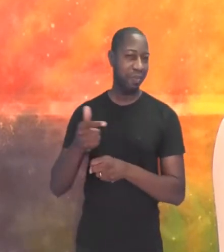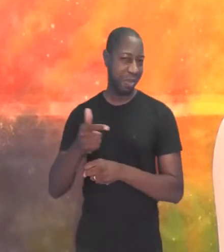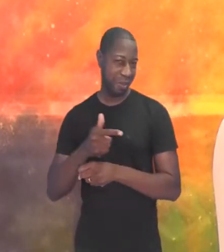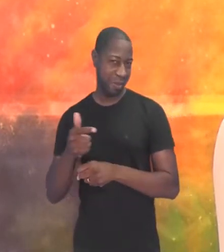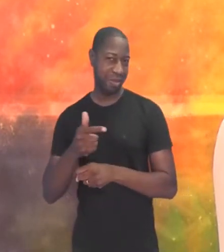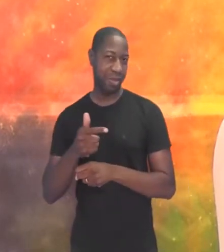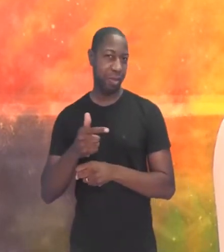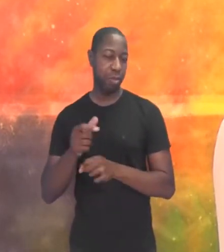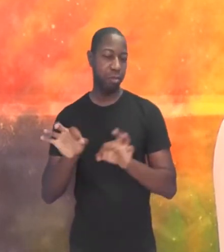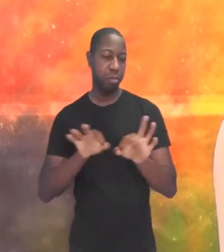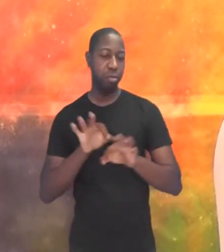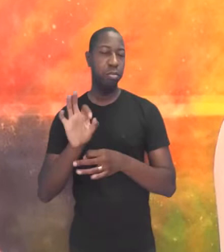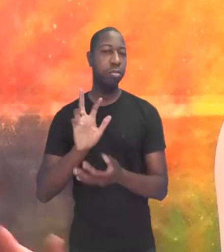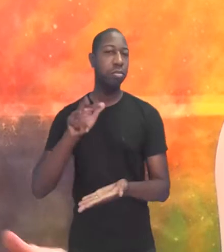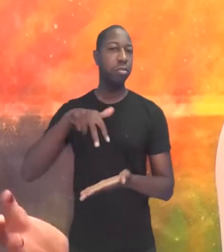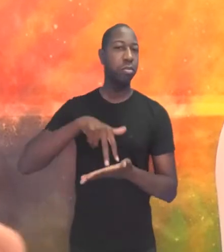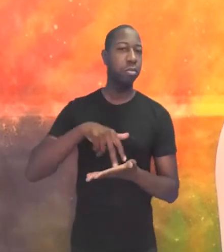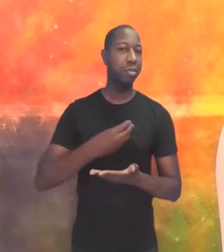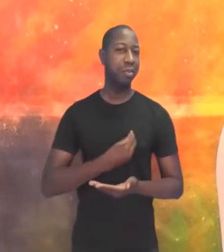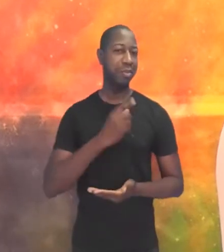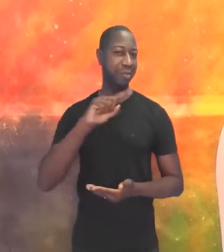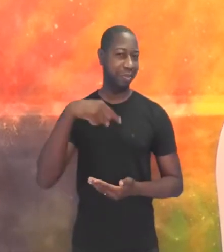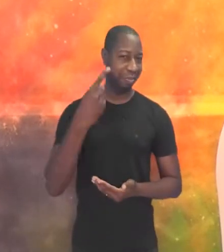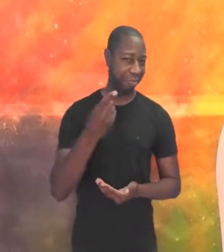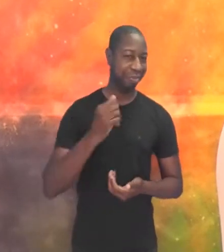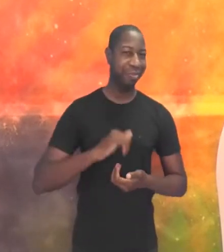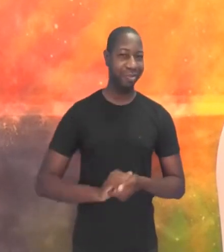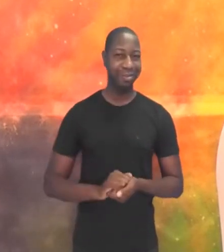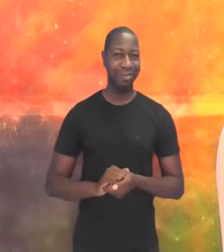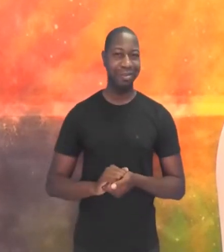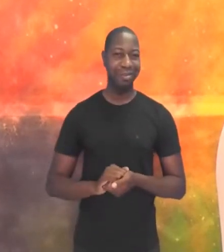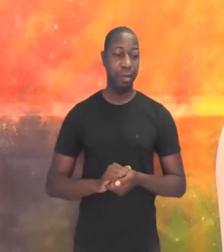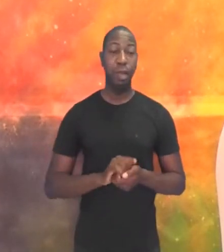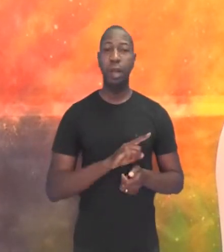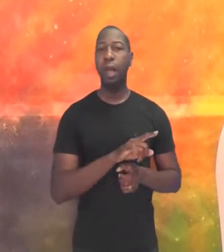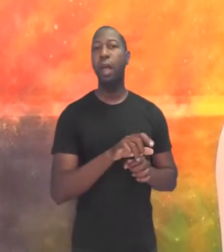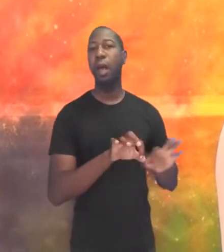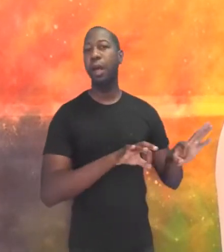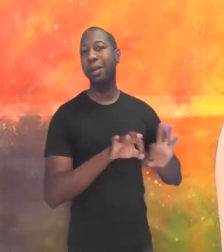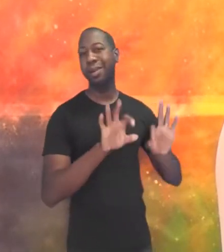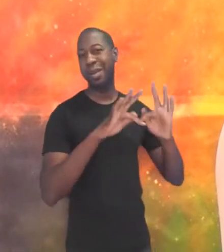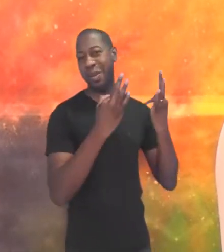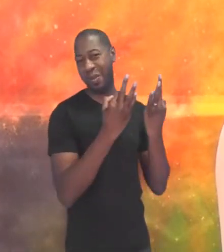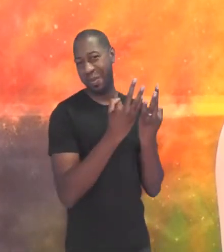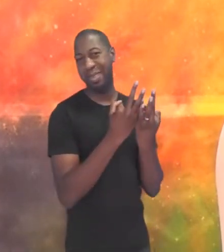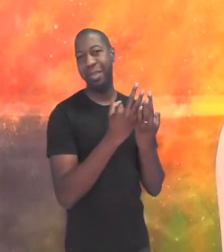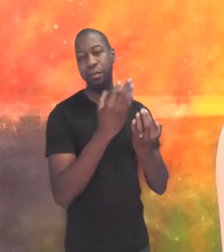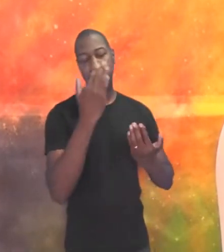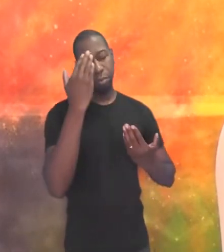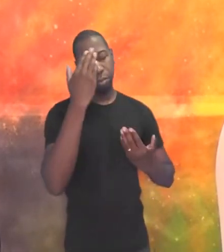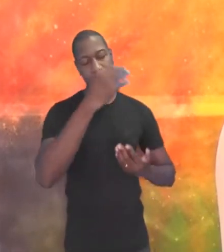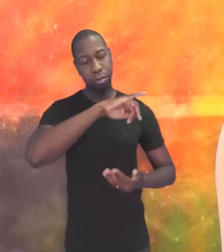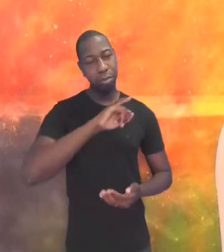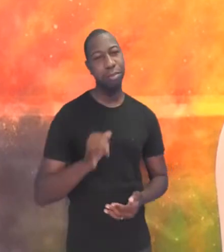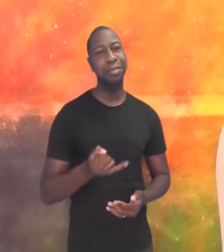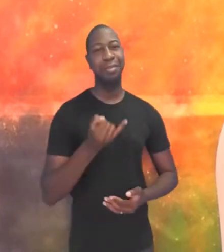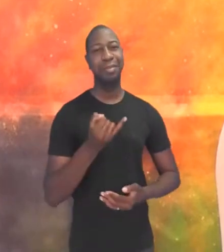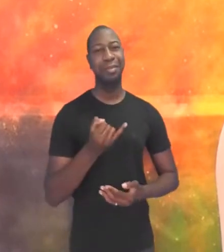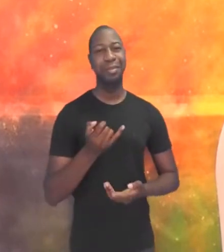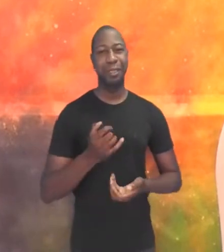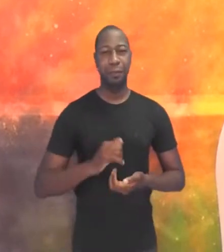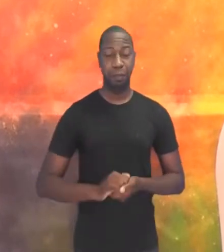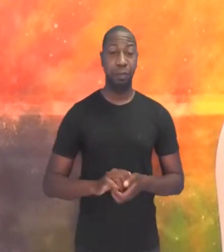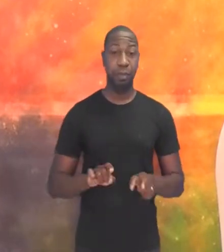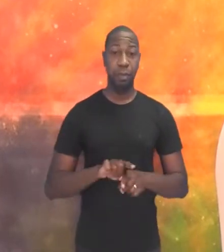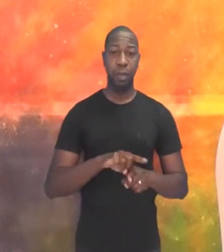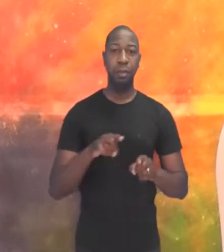da equipe, da produção, a minha família que está todo mundo junto aqui na produção. E agradecer mesmo imensamente todo mundo e o